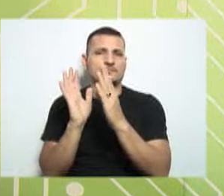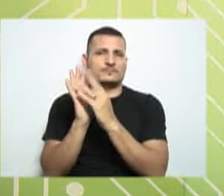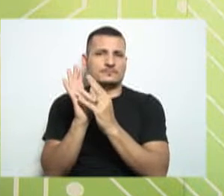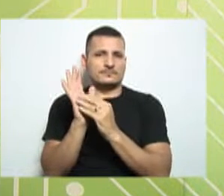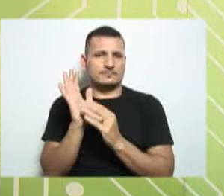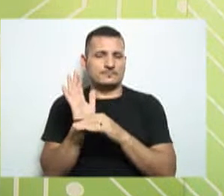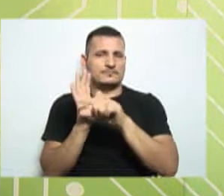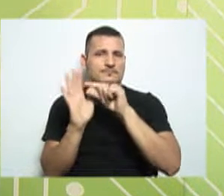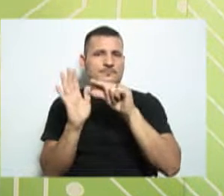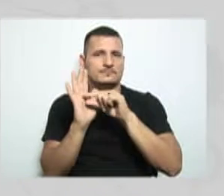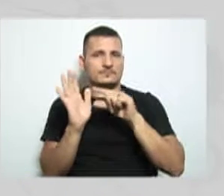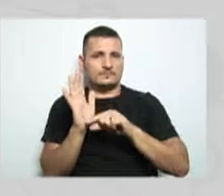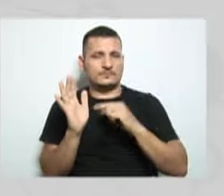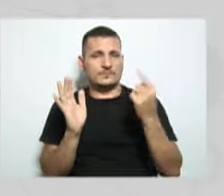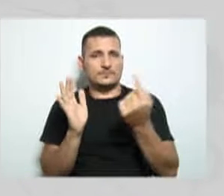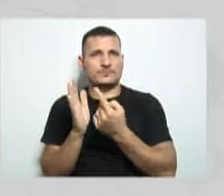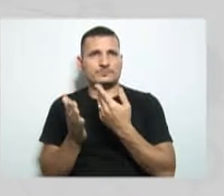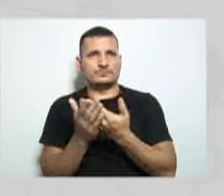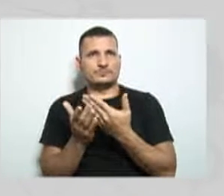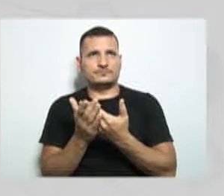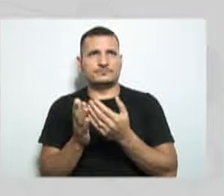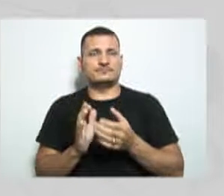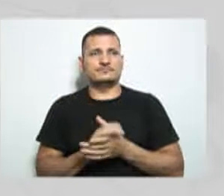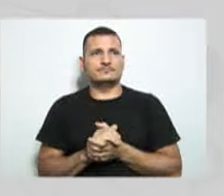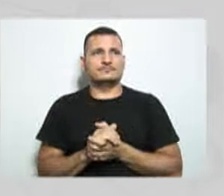que nós vamos estudar. Vamos ali no slide comigo.